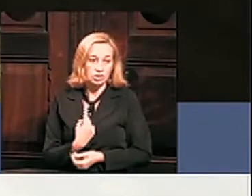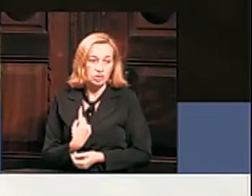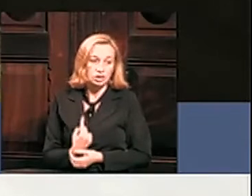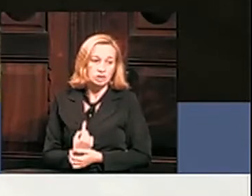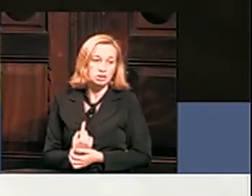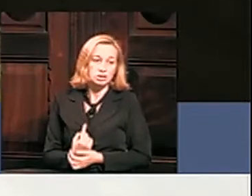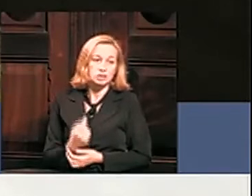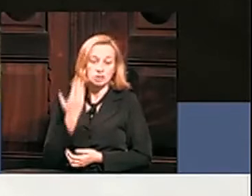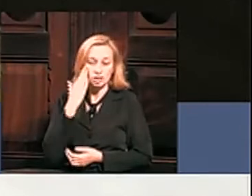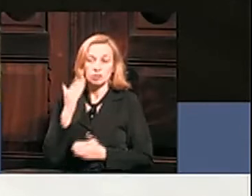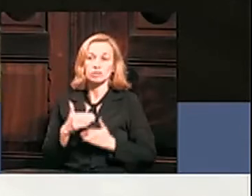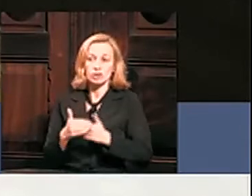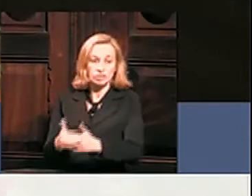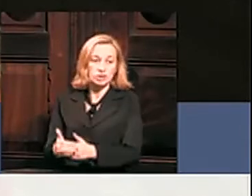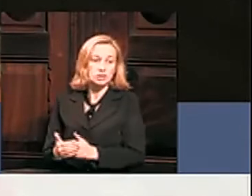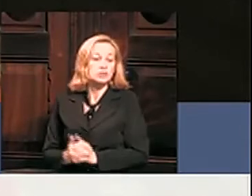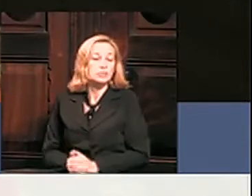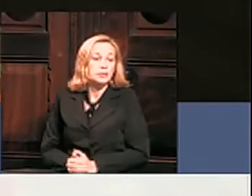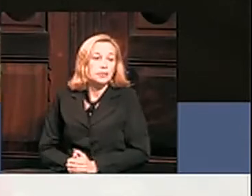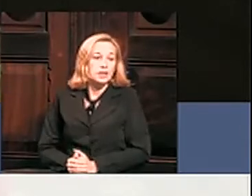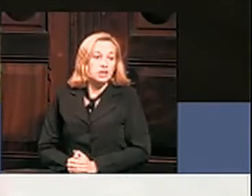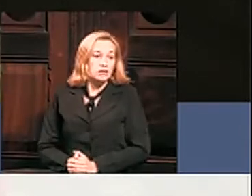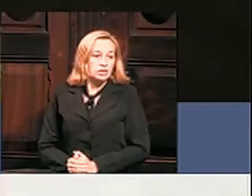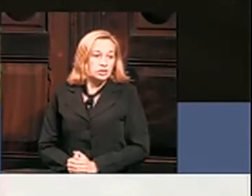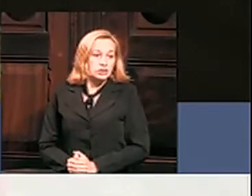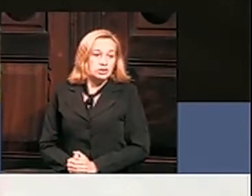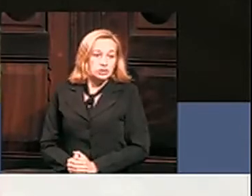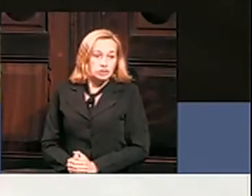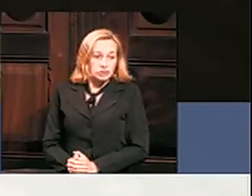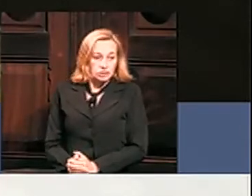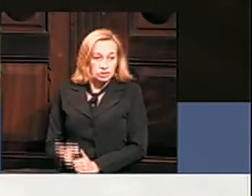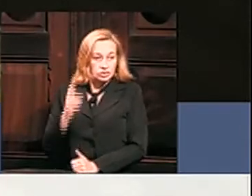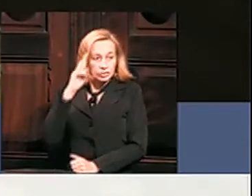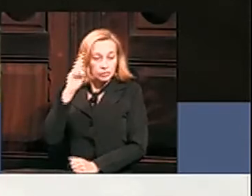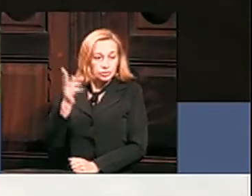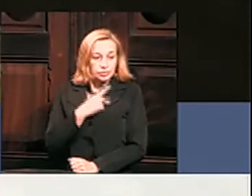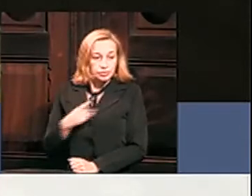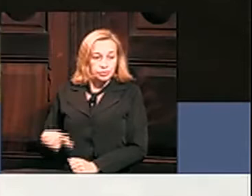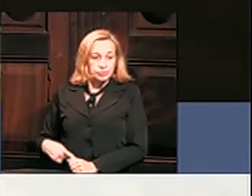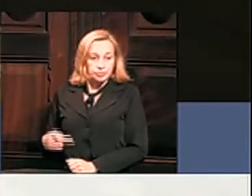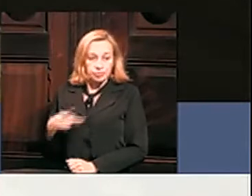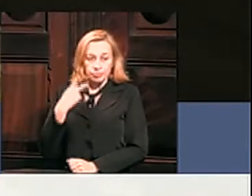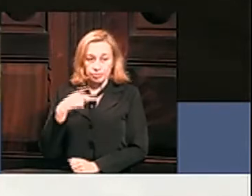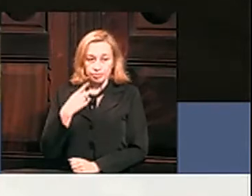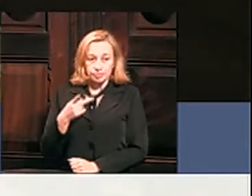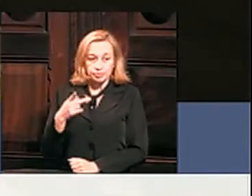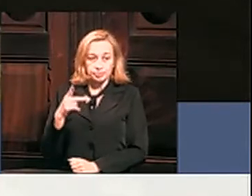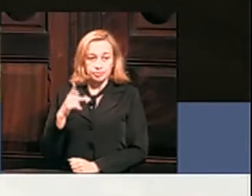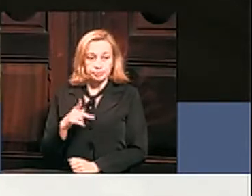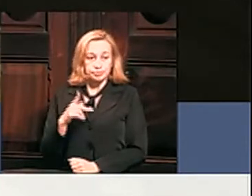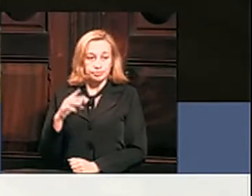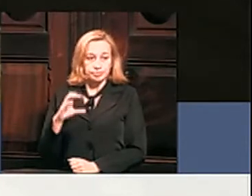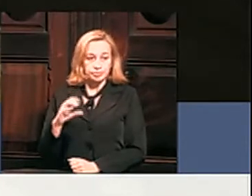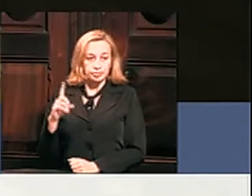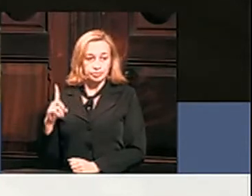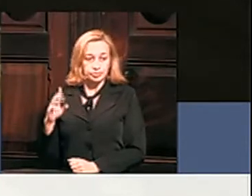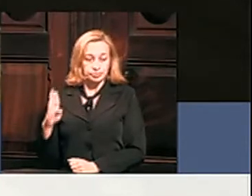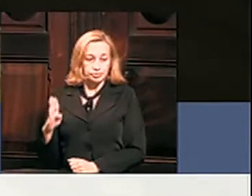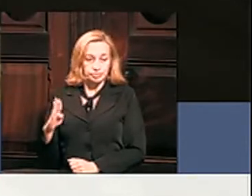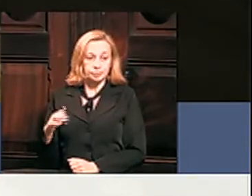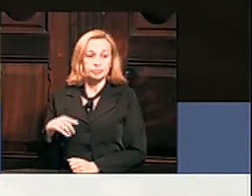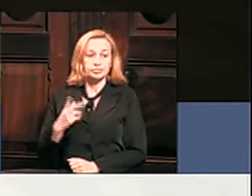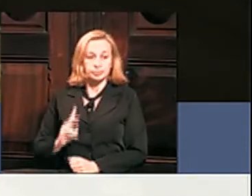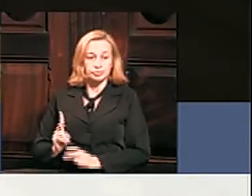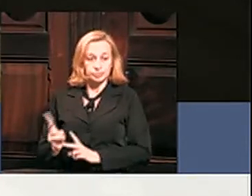entende que foi um avanço. É, no mais, senhor presidente, dizer que o PCdoB continua a sua